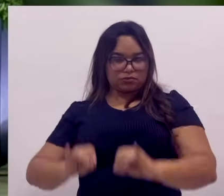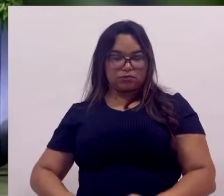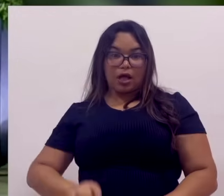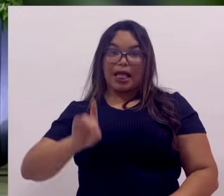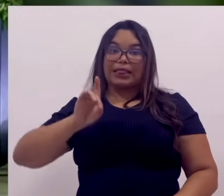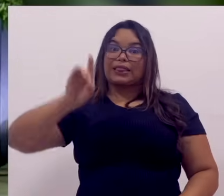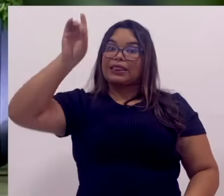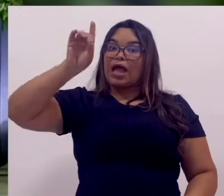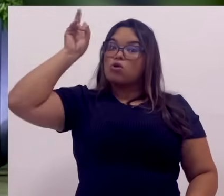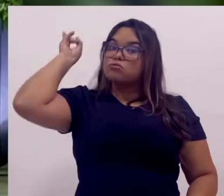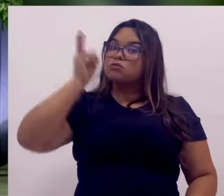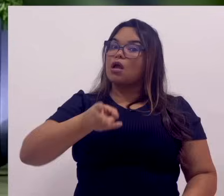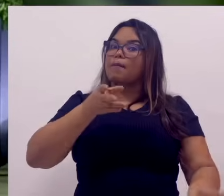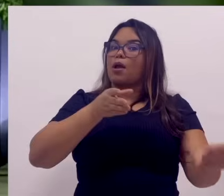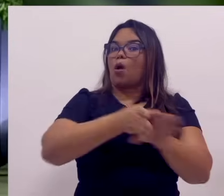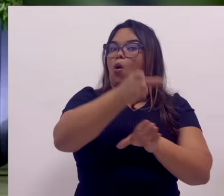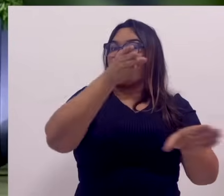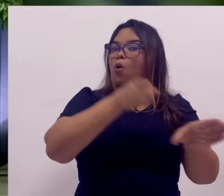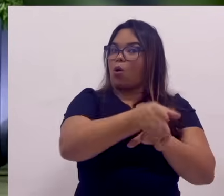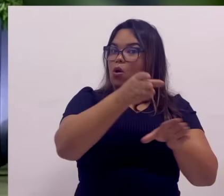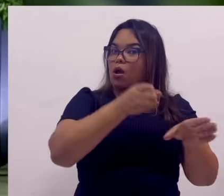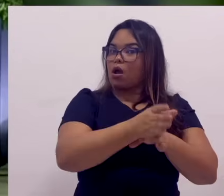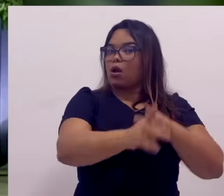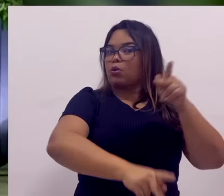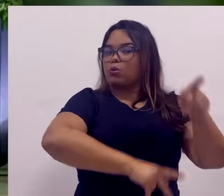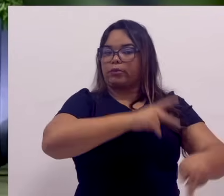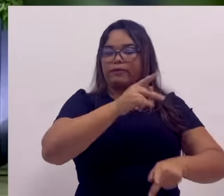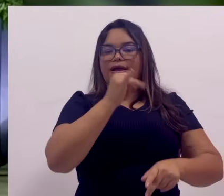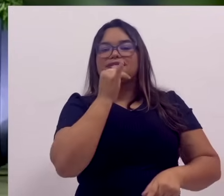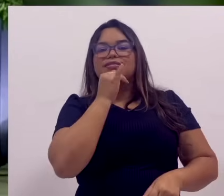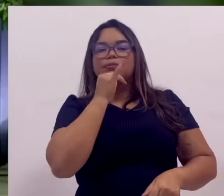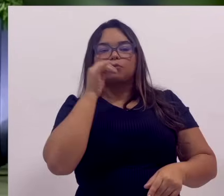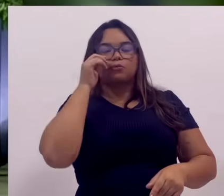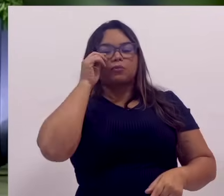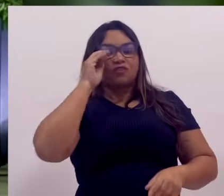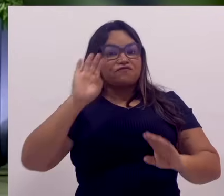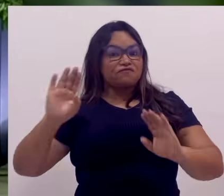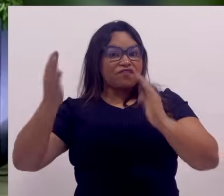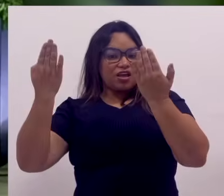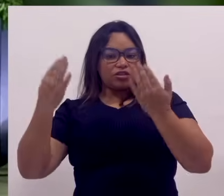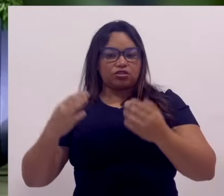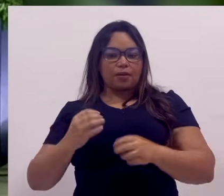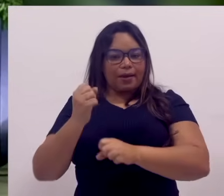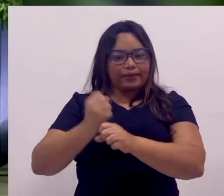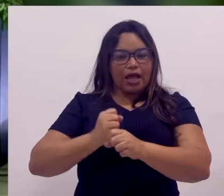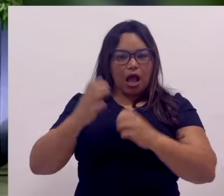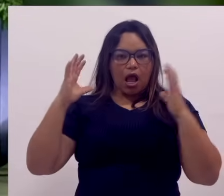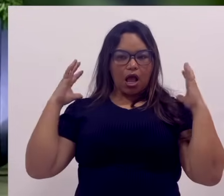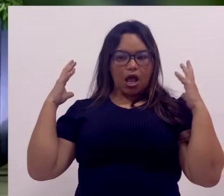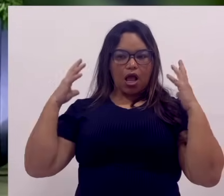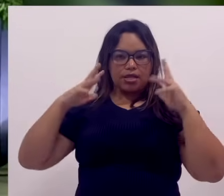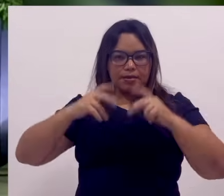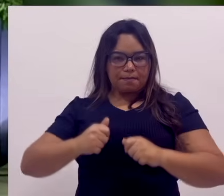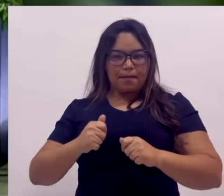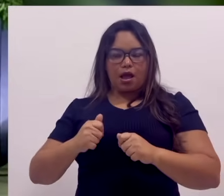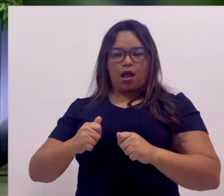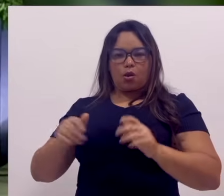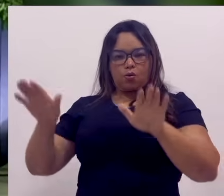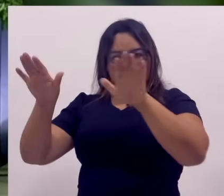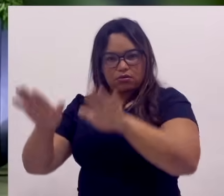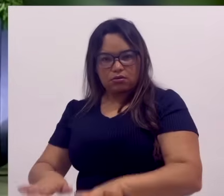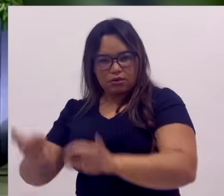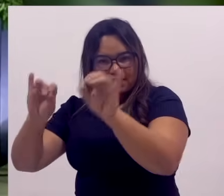Seria bom esclarecer que Deus sempre advertiu seu povo a não comer comida sacrificada a ídolos. E aqui se menciona uma forma de